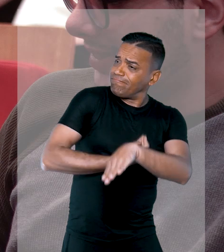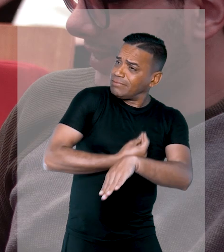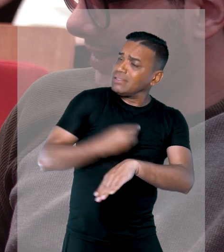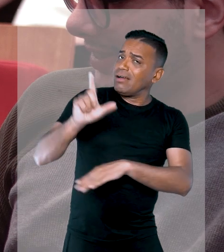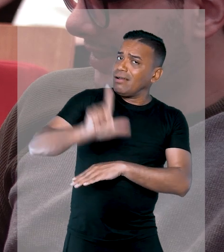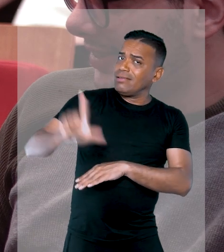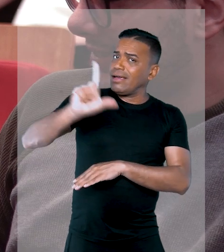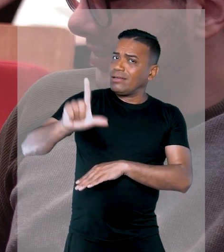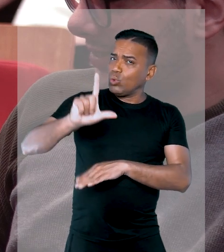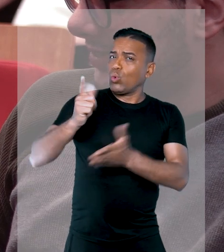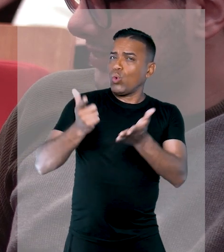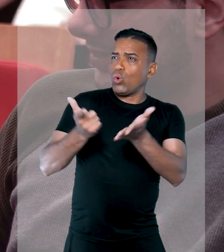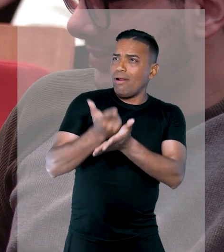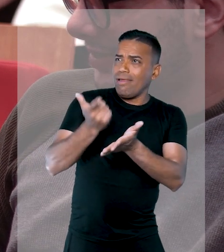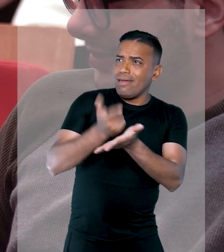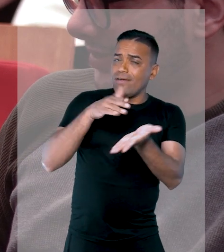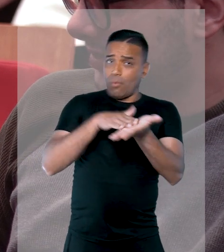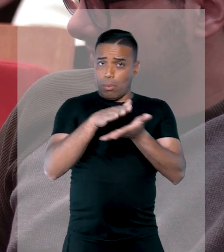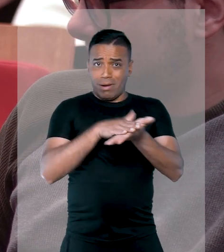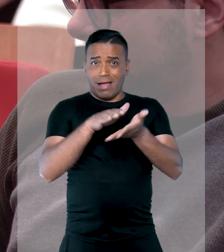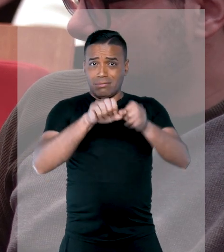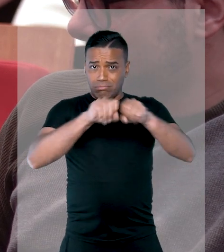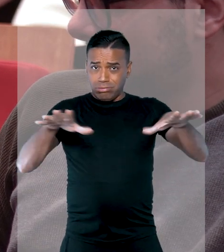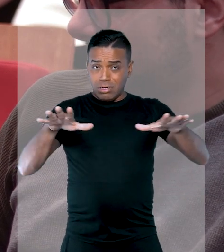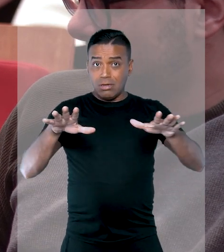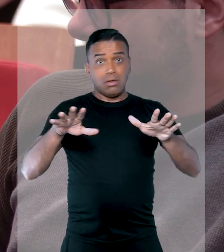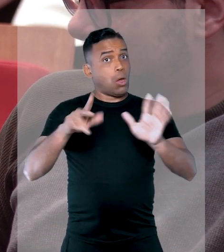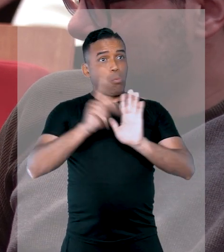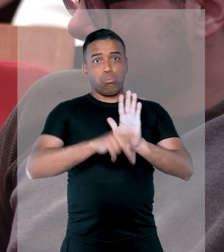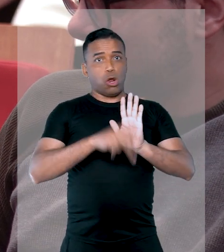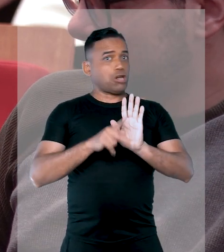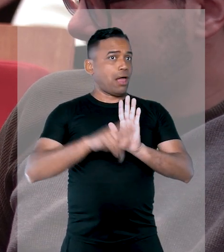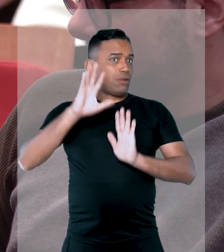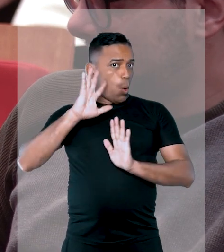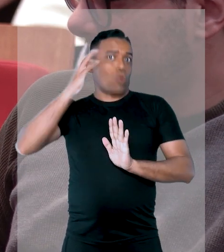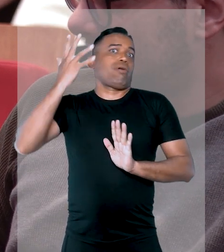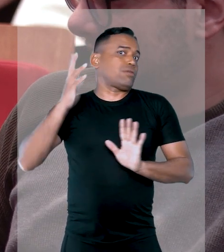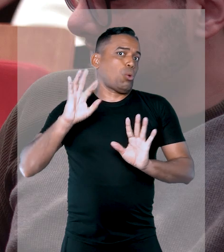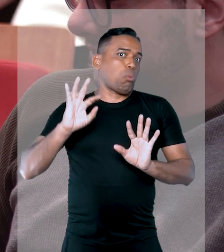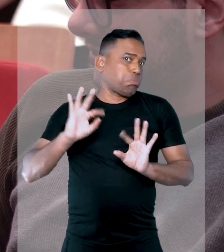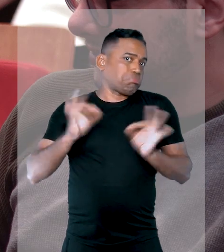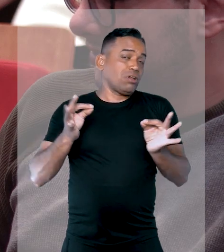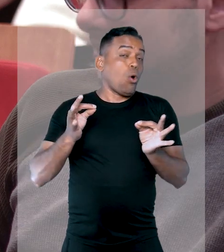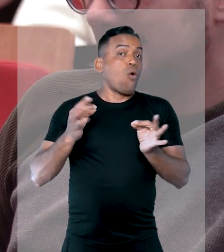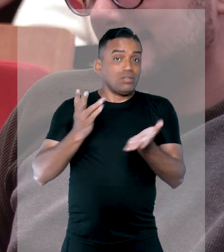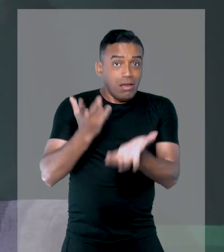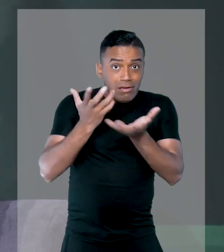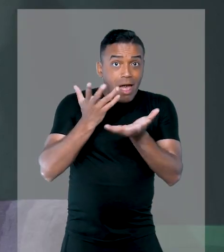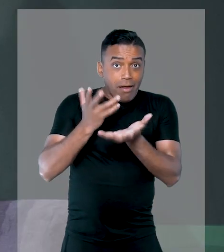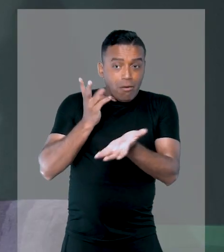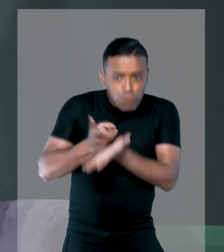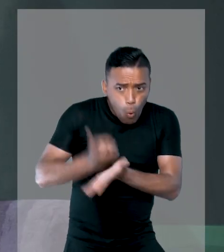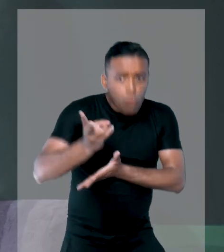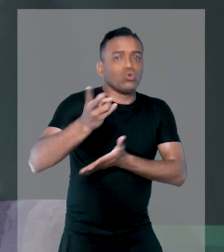forma de prosa, livro, publicação, foi um projeto pontual ou é uma coisa na qual você se vê dando seguimento?